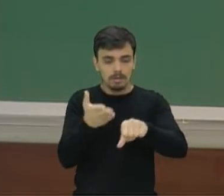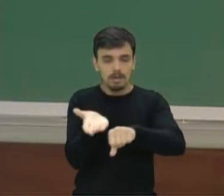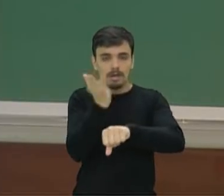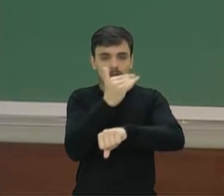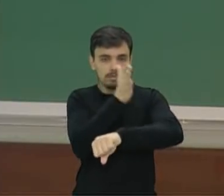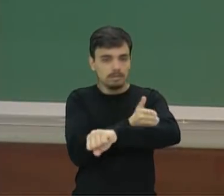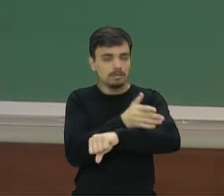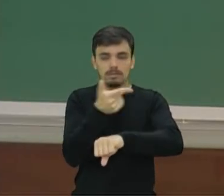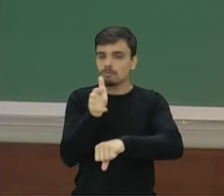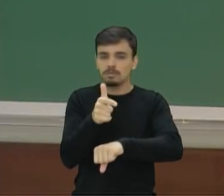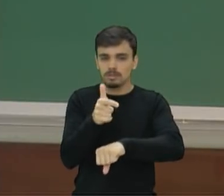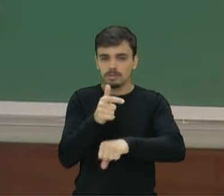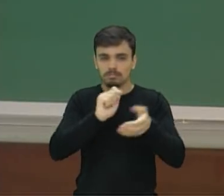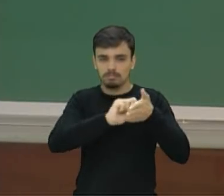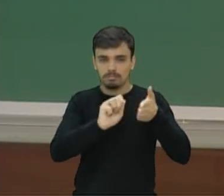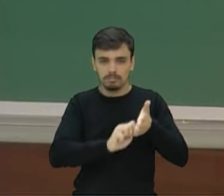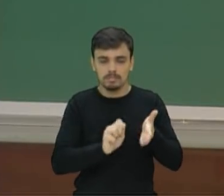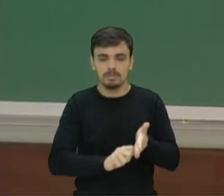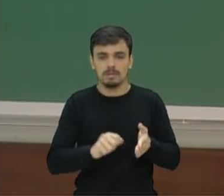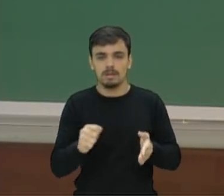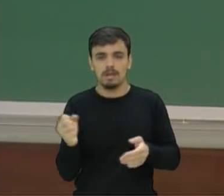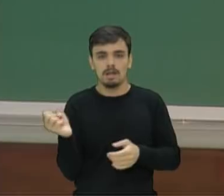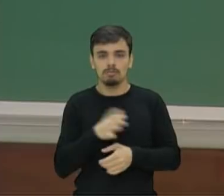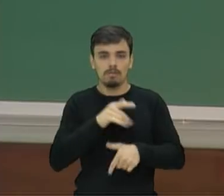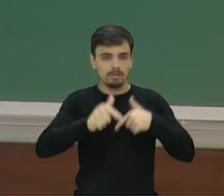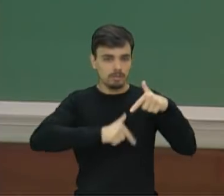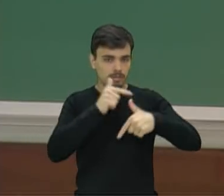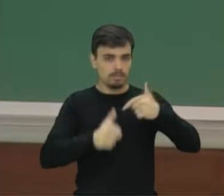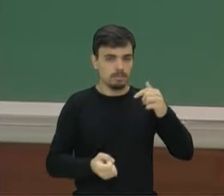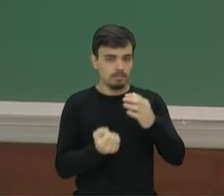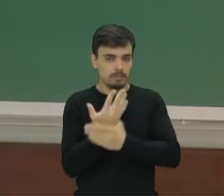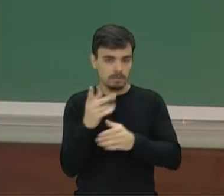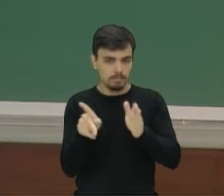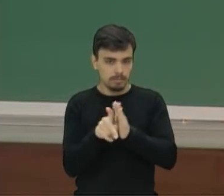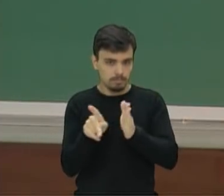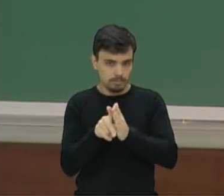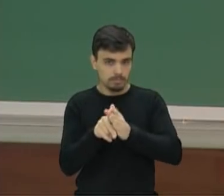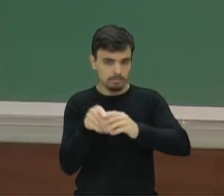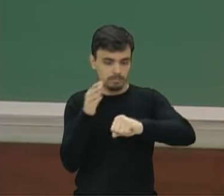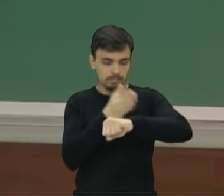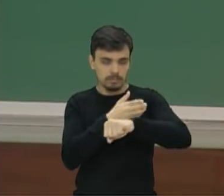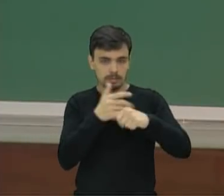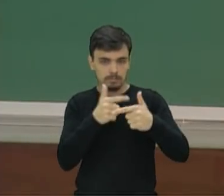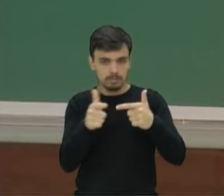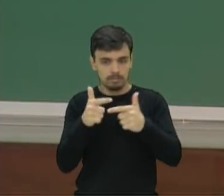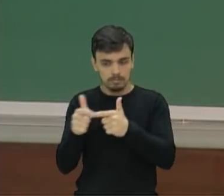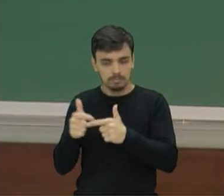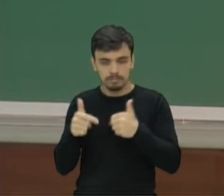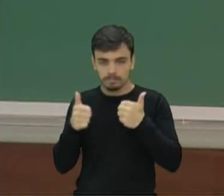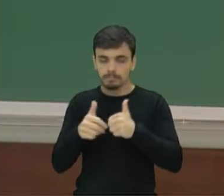de escritor, né? É uma nova profissão que nasce nessa divisão de funções.